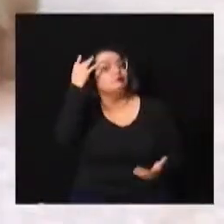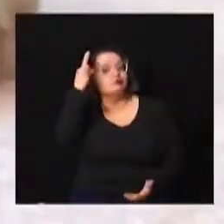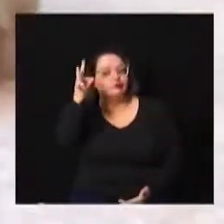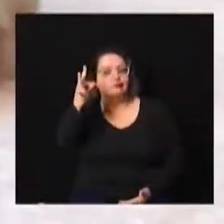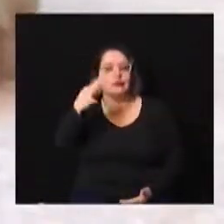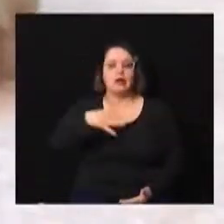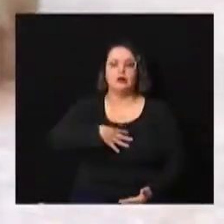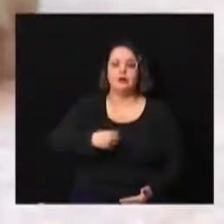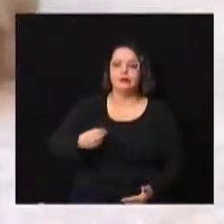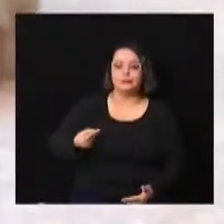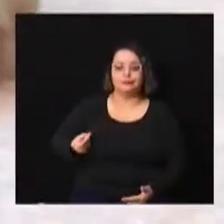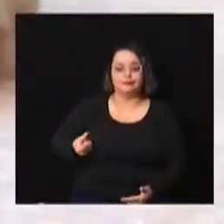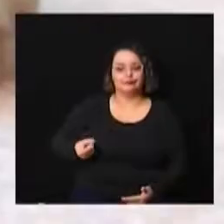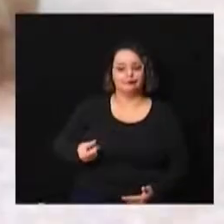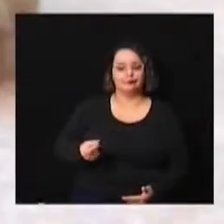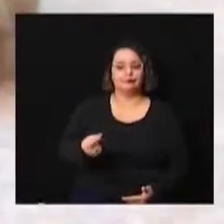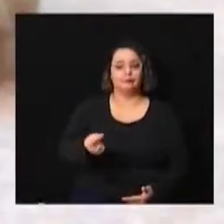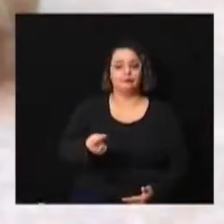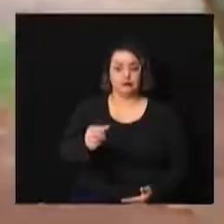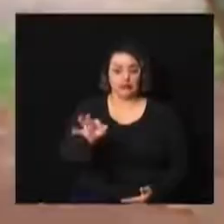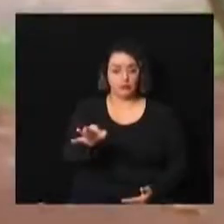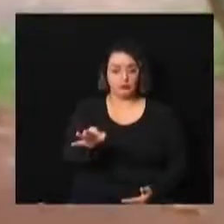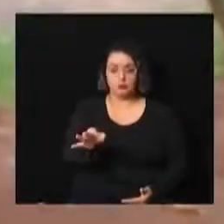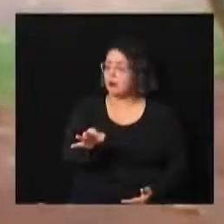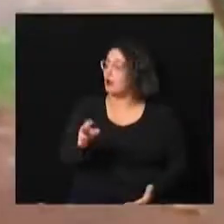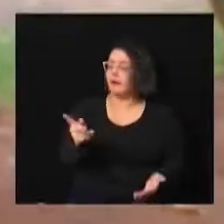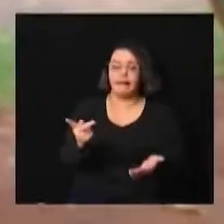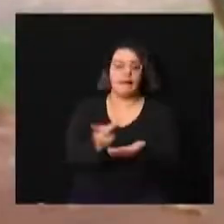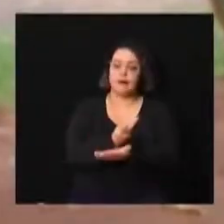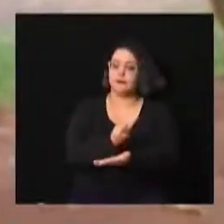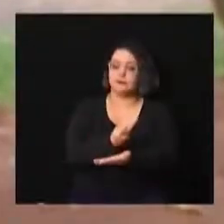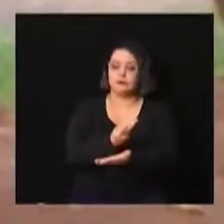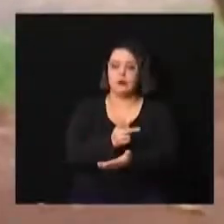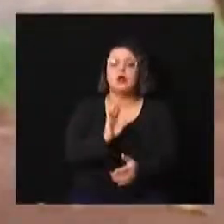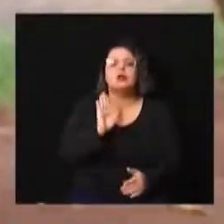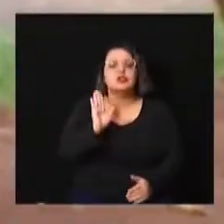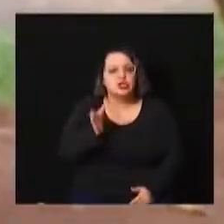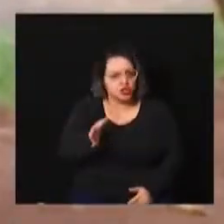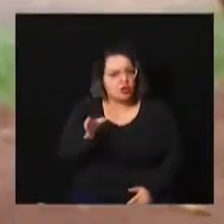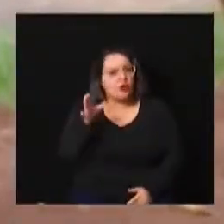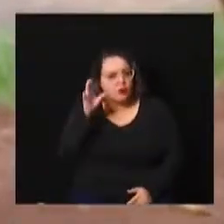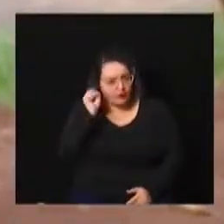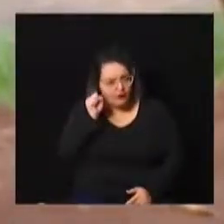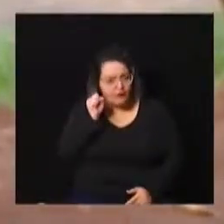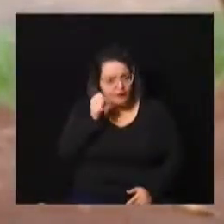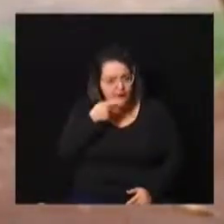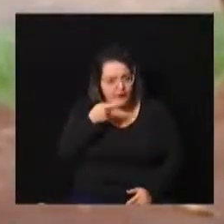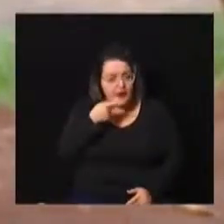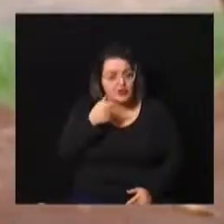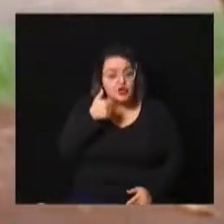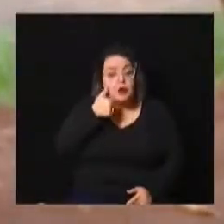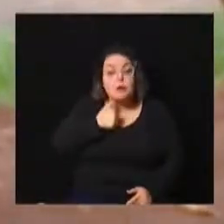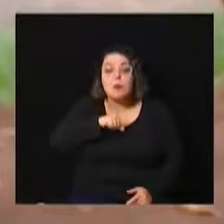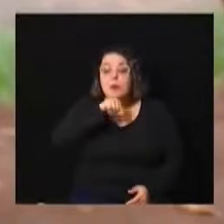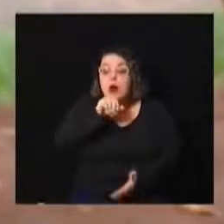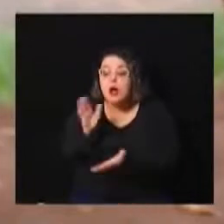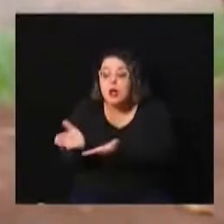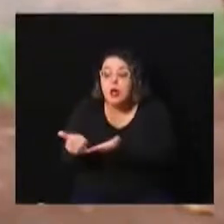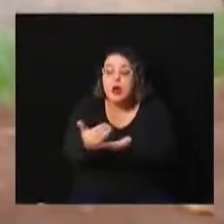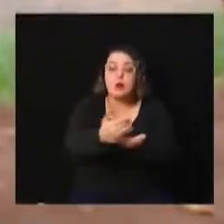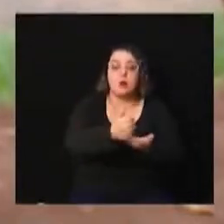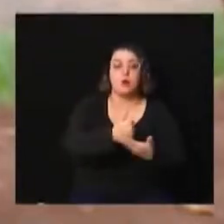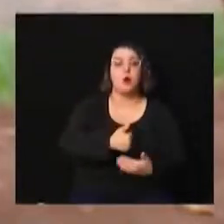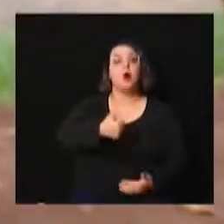filho é para o resto da vida, certo? Errado. Você já ouviu falar em mães acolhedoras?